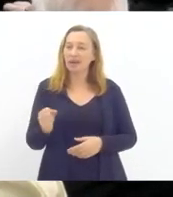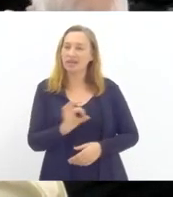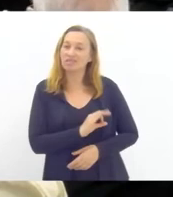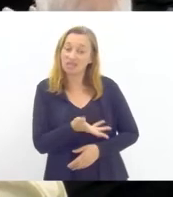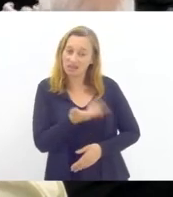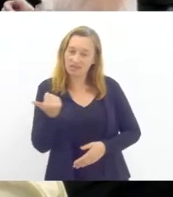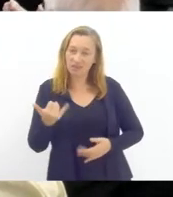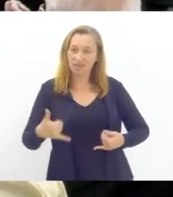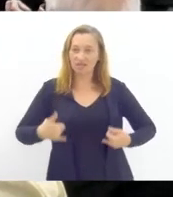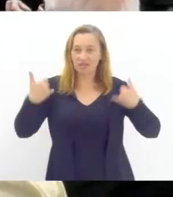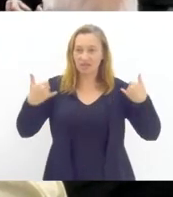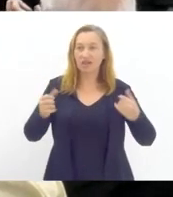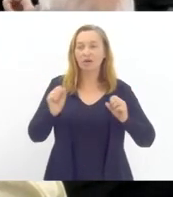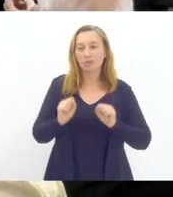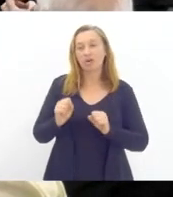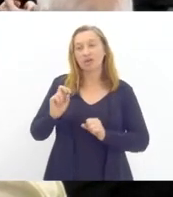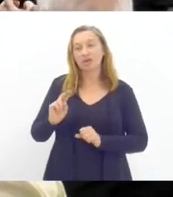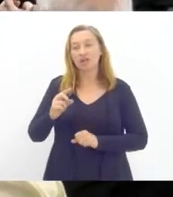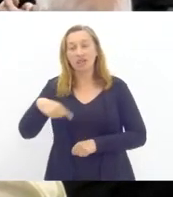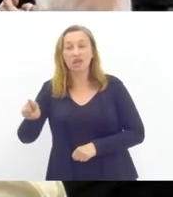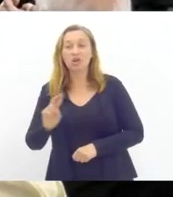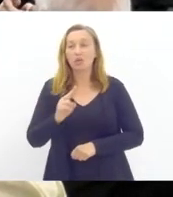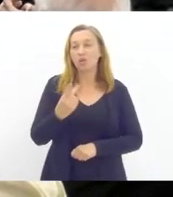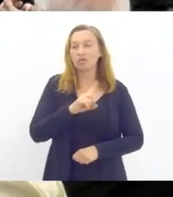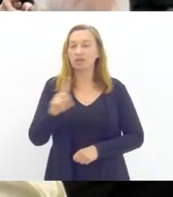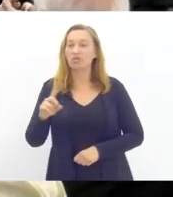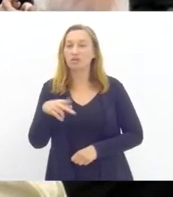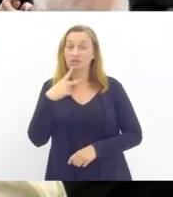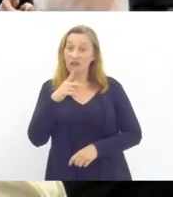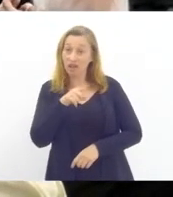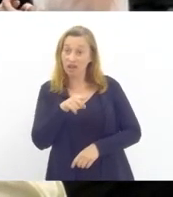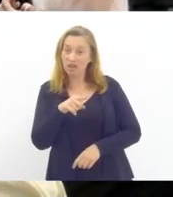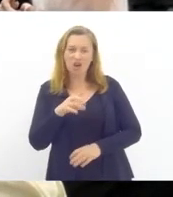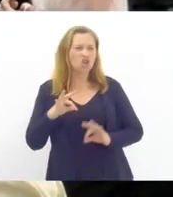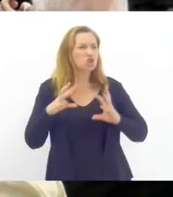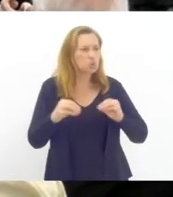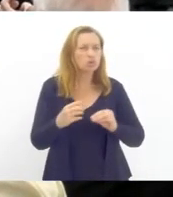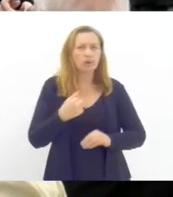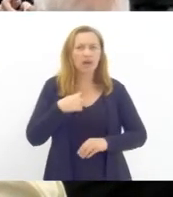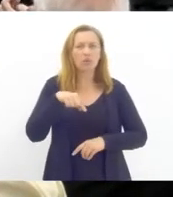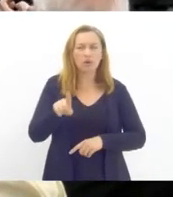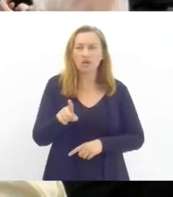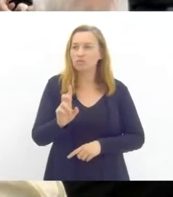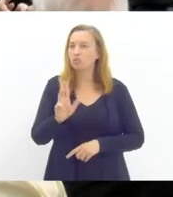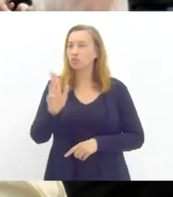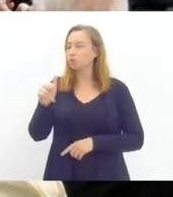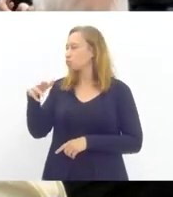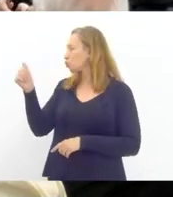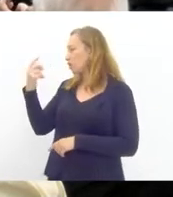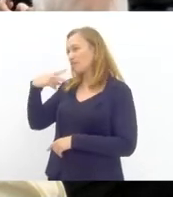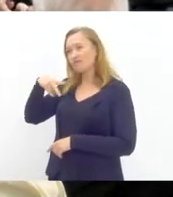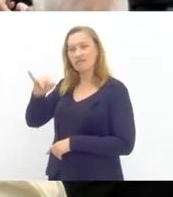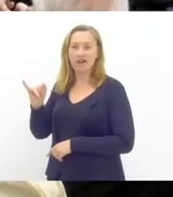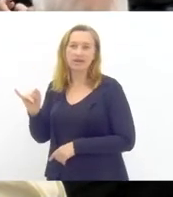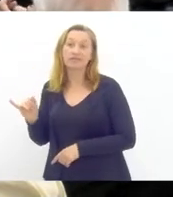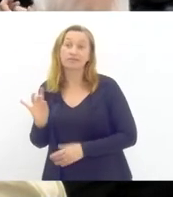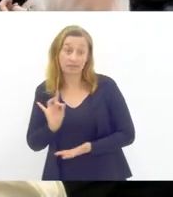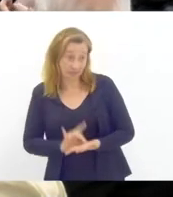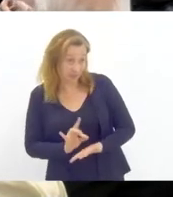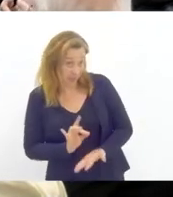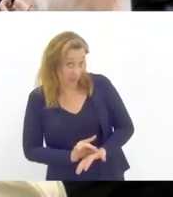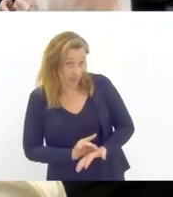se você falar que vem você pode vir ou não agora quando fala assim eu fazer de tudo para aí não vai não é verdade